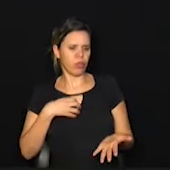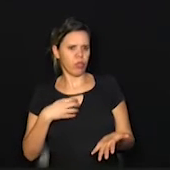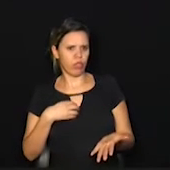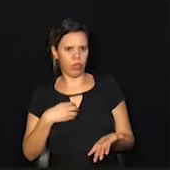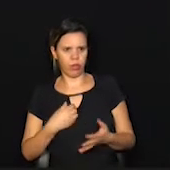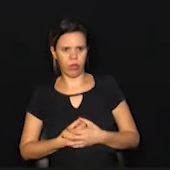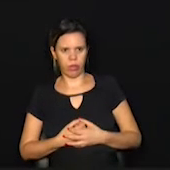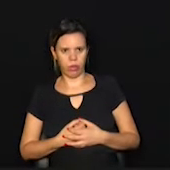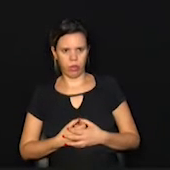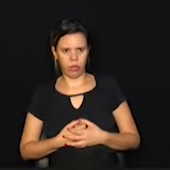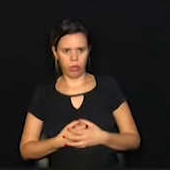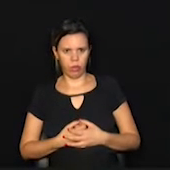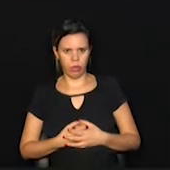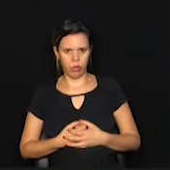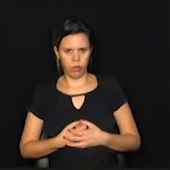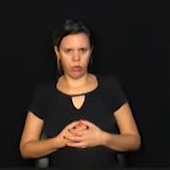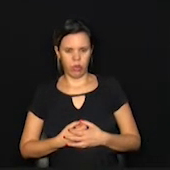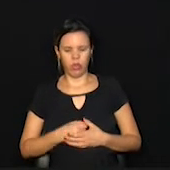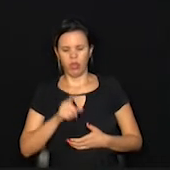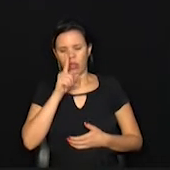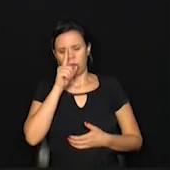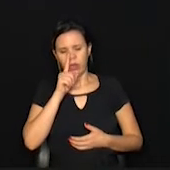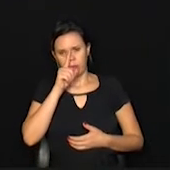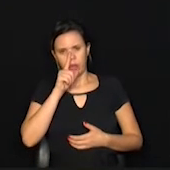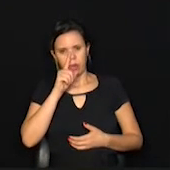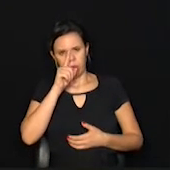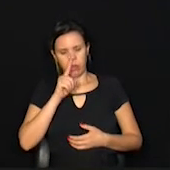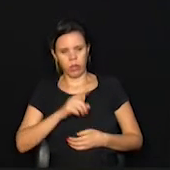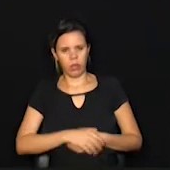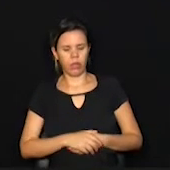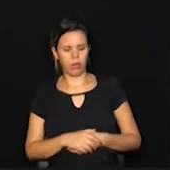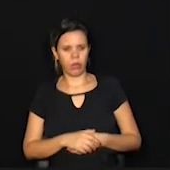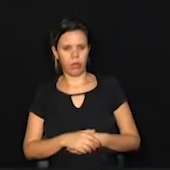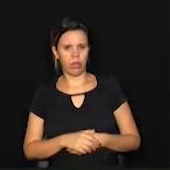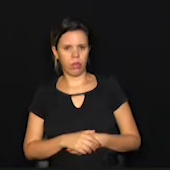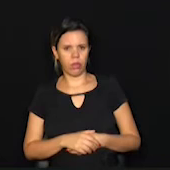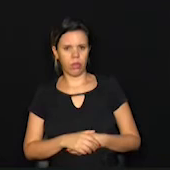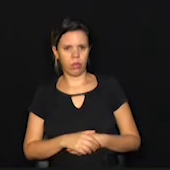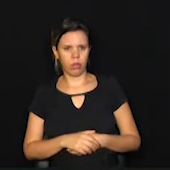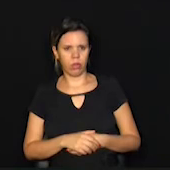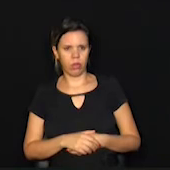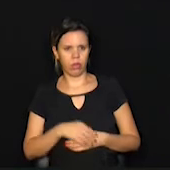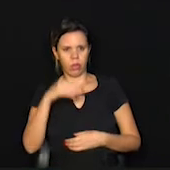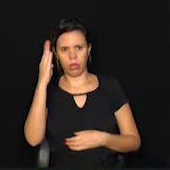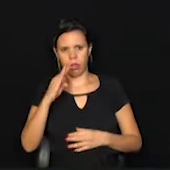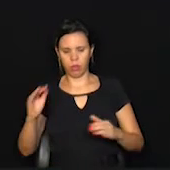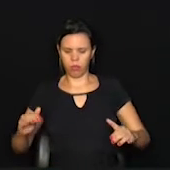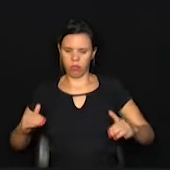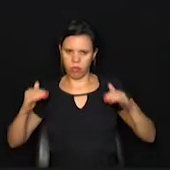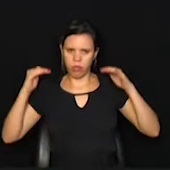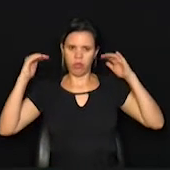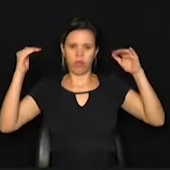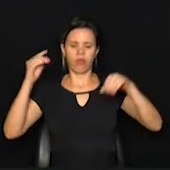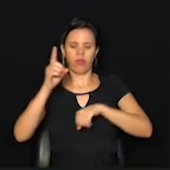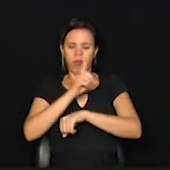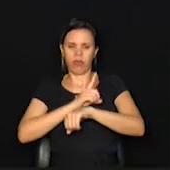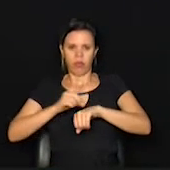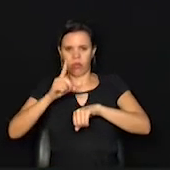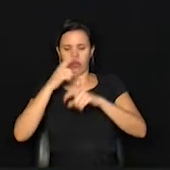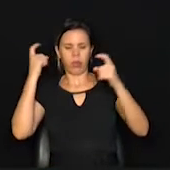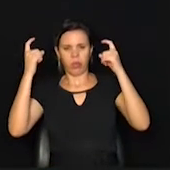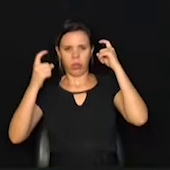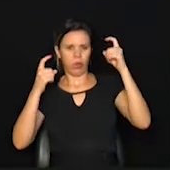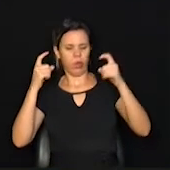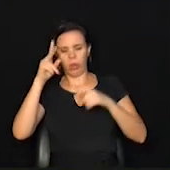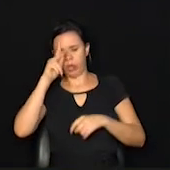um é que o perigo que eles viam é que um Brasil soberano preocupado consigo